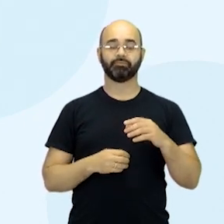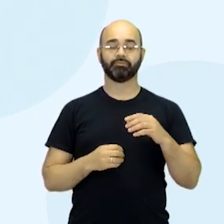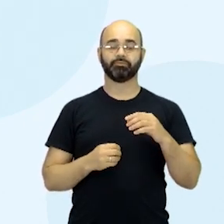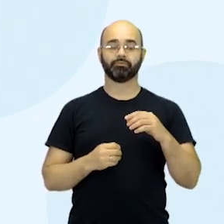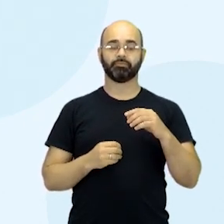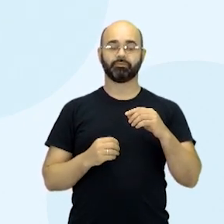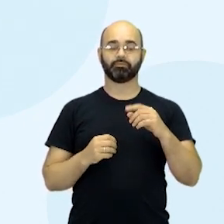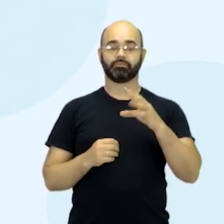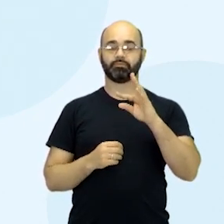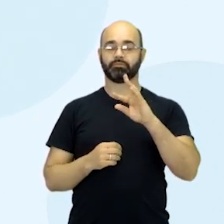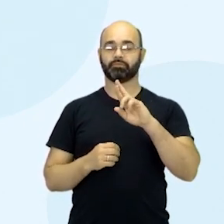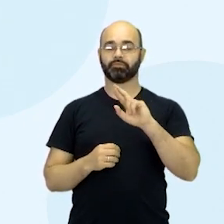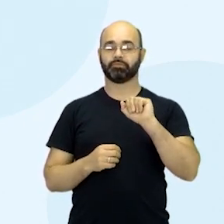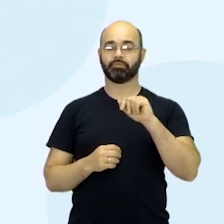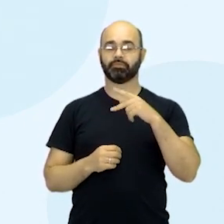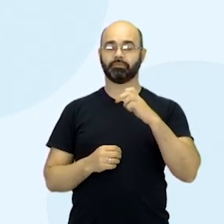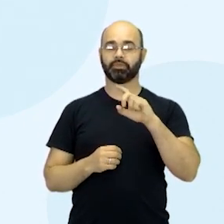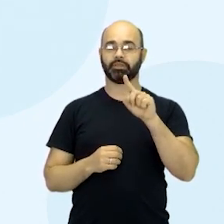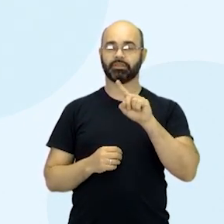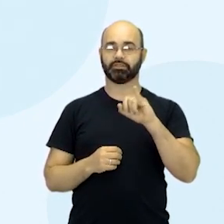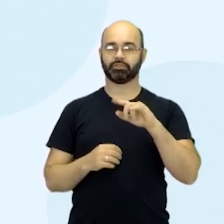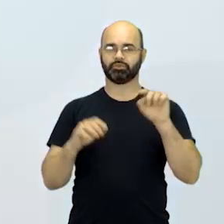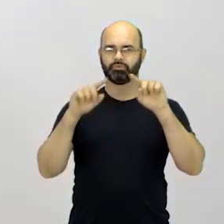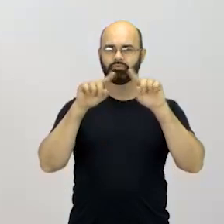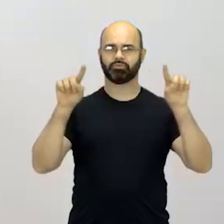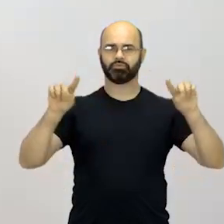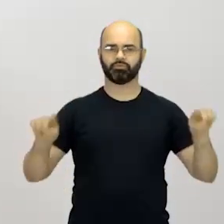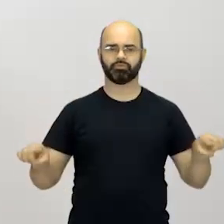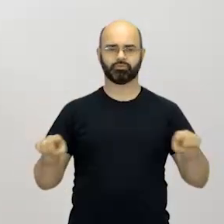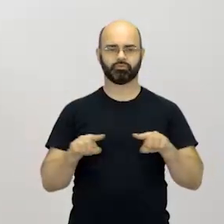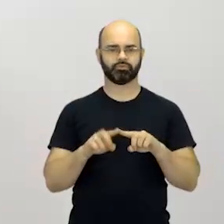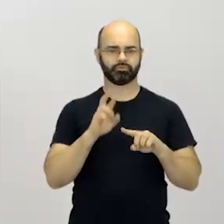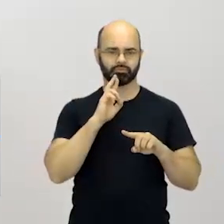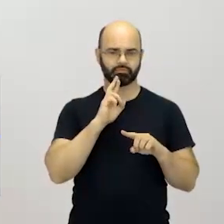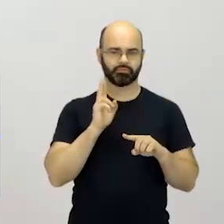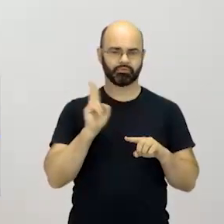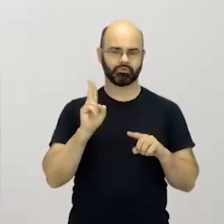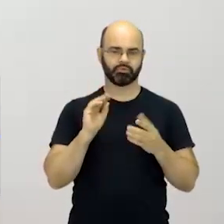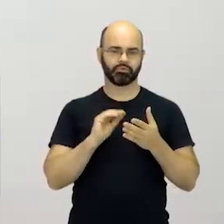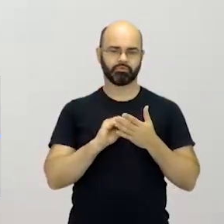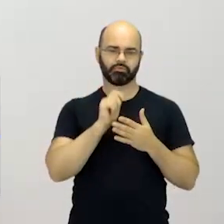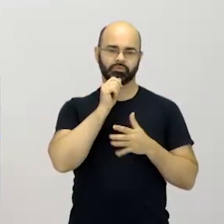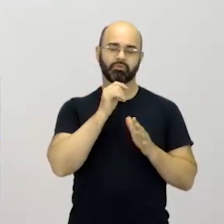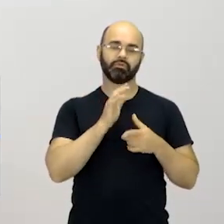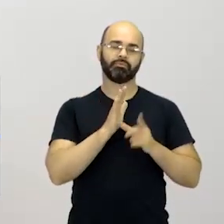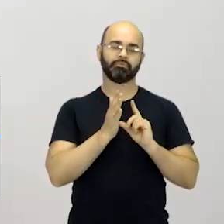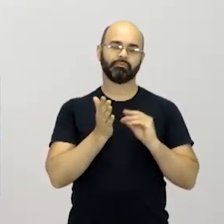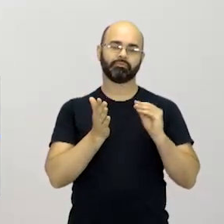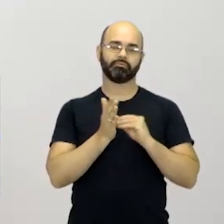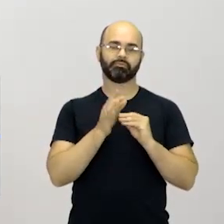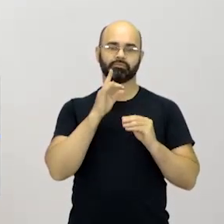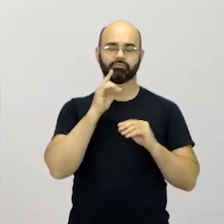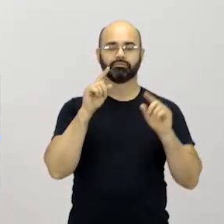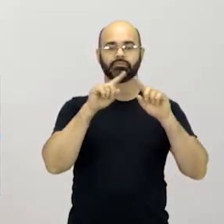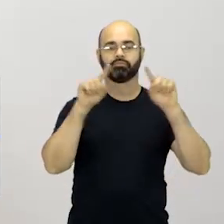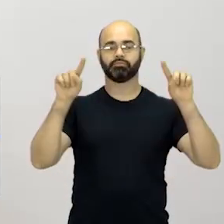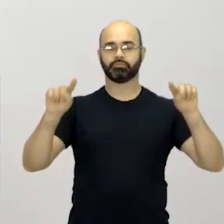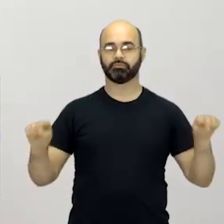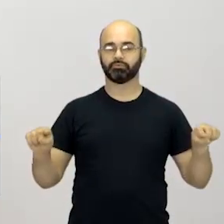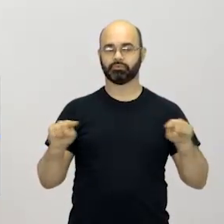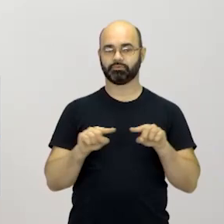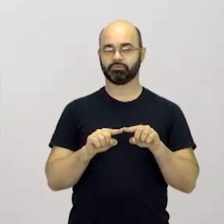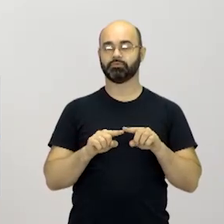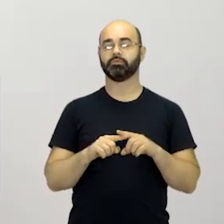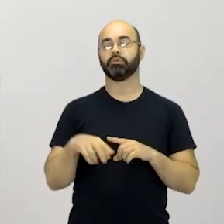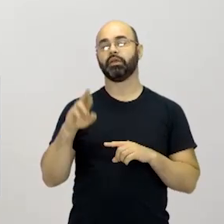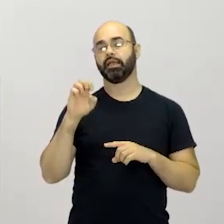perguntas anteriores, né? Que inclusive não subiu a resposta do nome deles, né? Mas a gente tinha um trapézio retângulo e tinha um trapézio